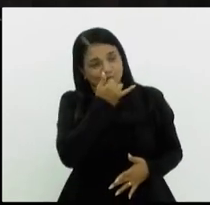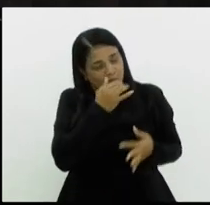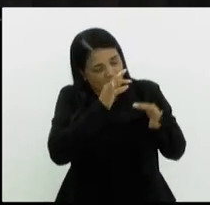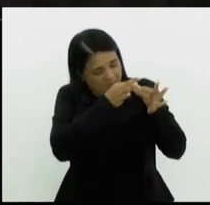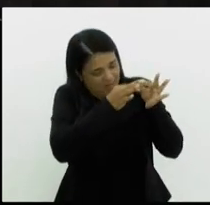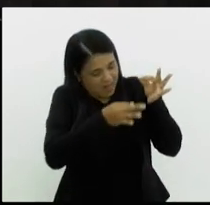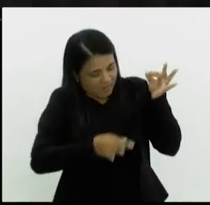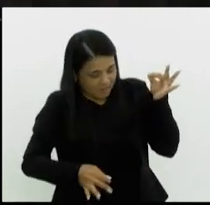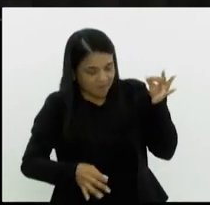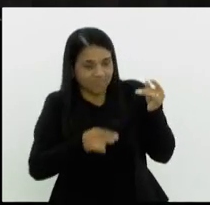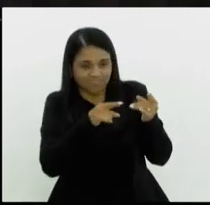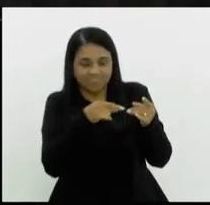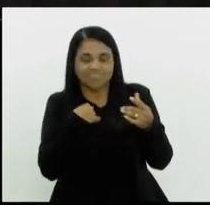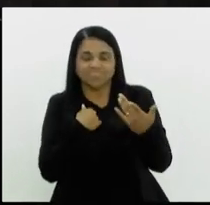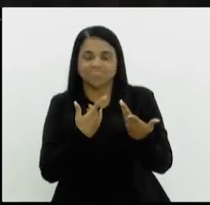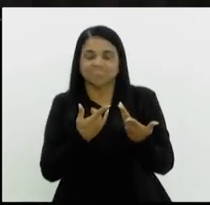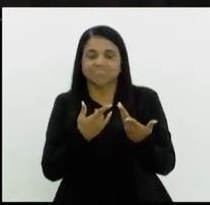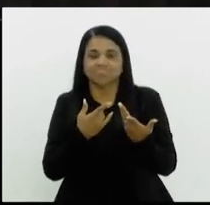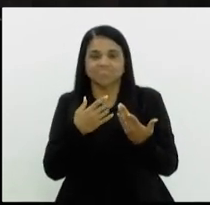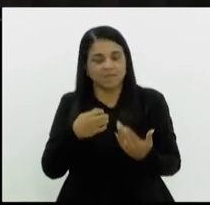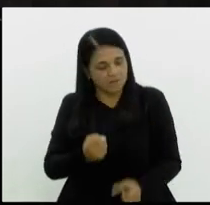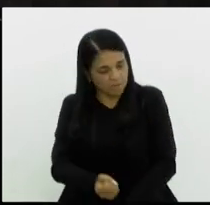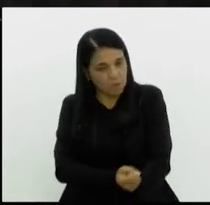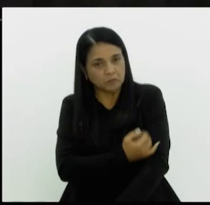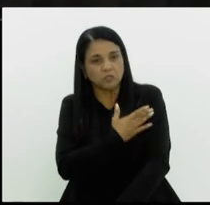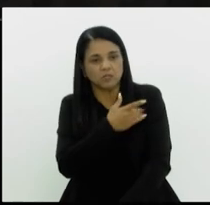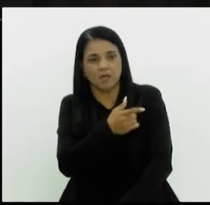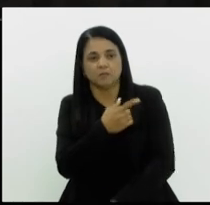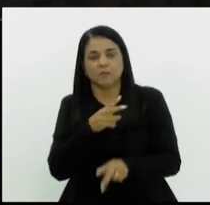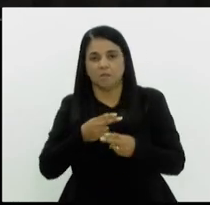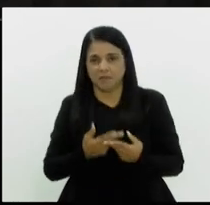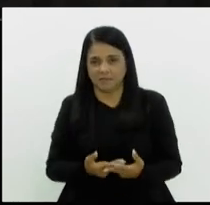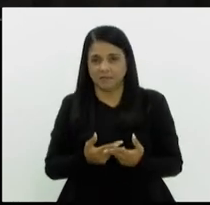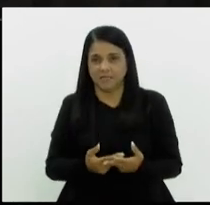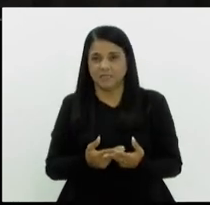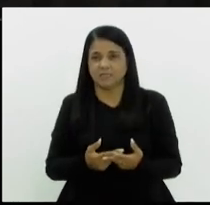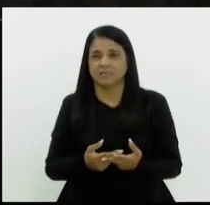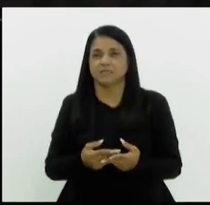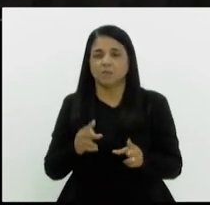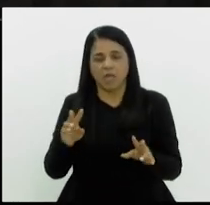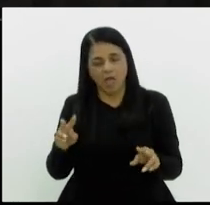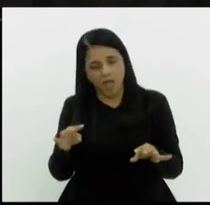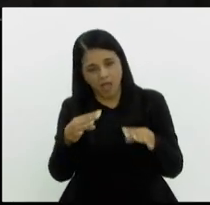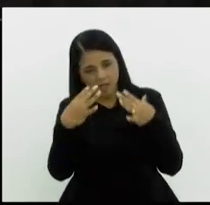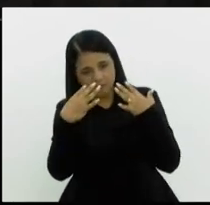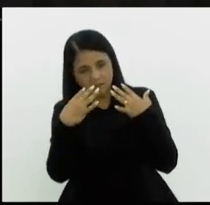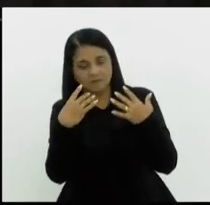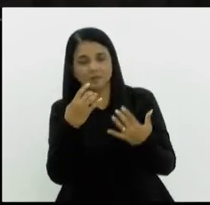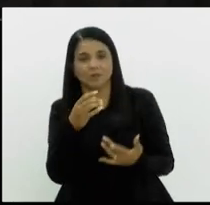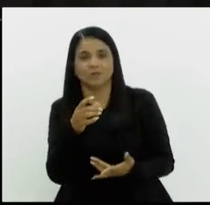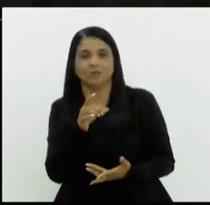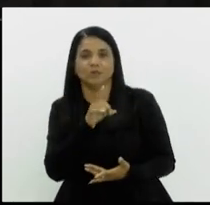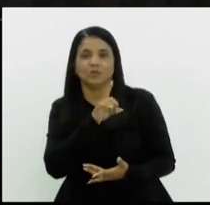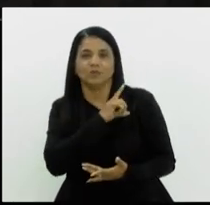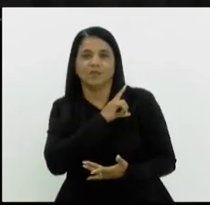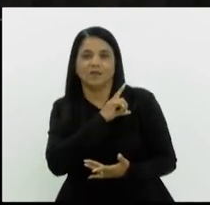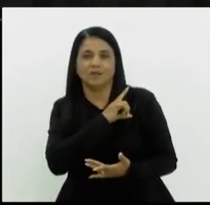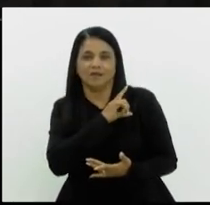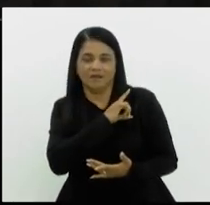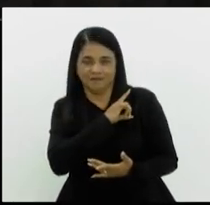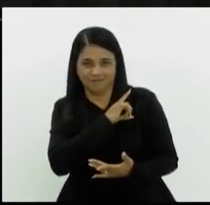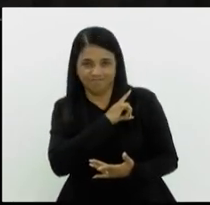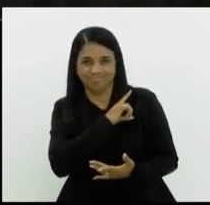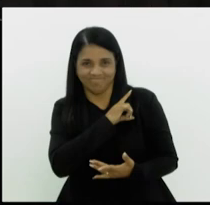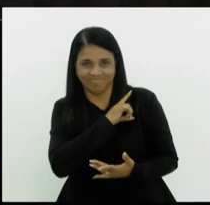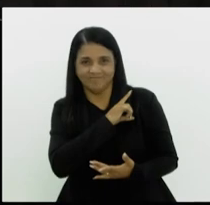emociona, né? A atenção do delegado Augusto. Então nem se fala, porque é uma honra tê-lo, né,